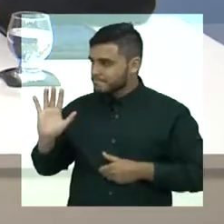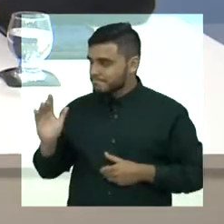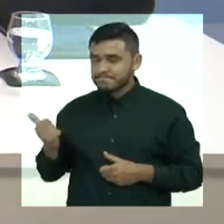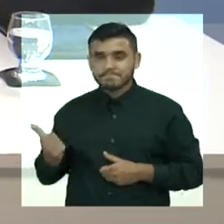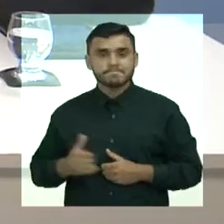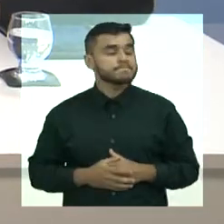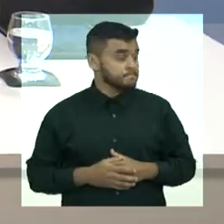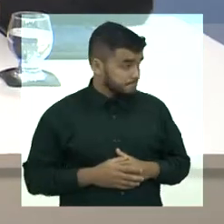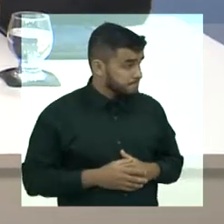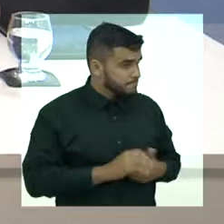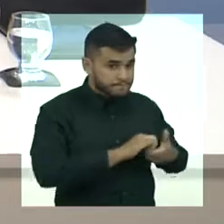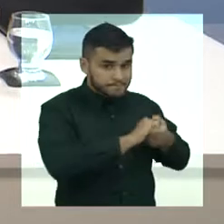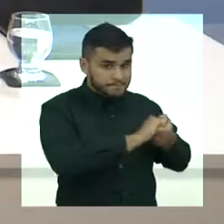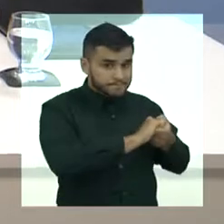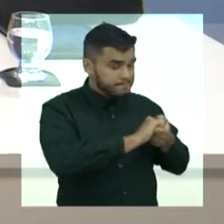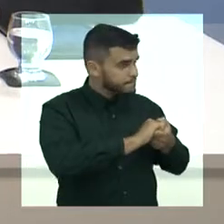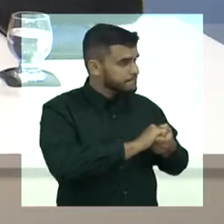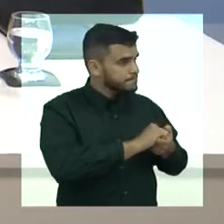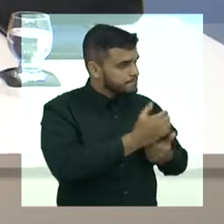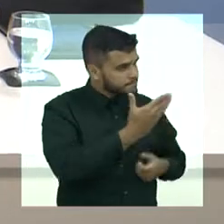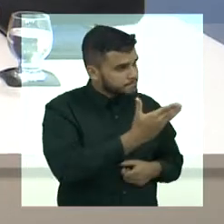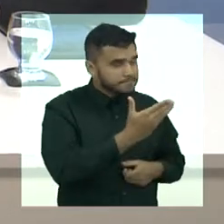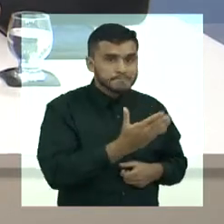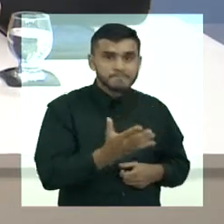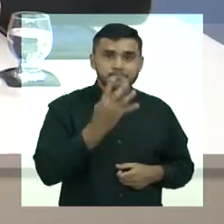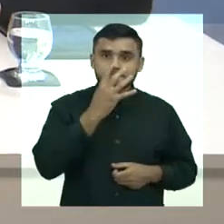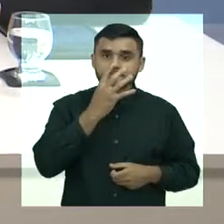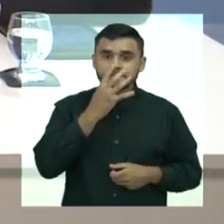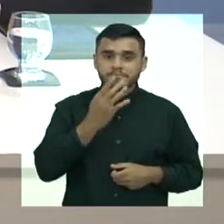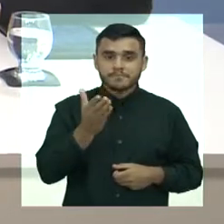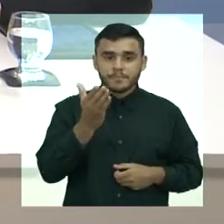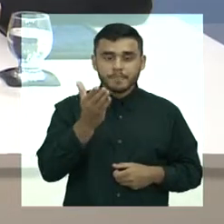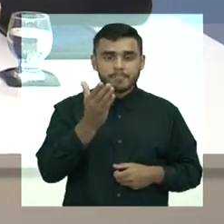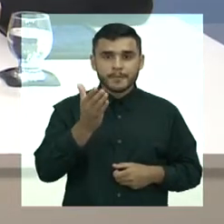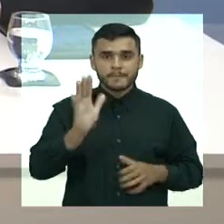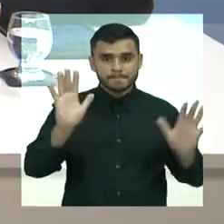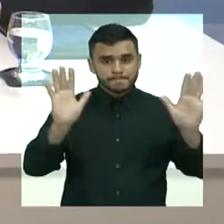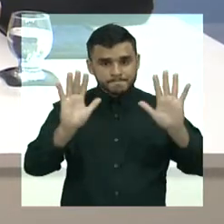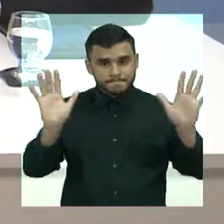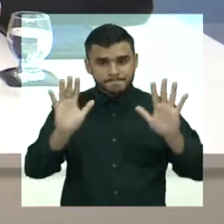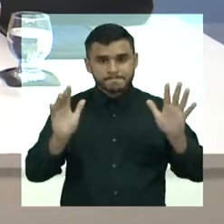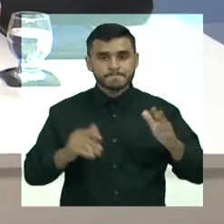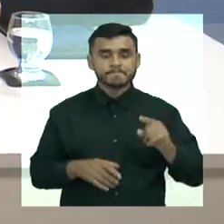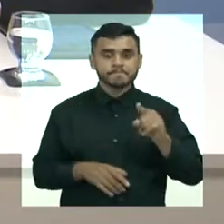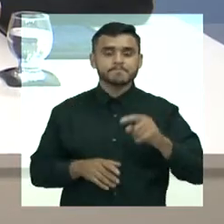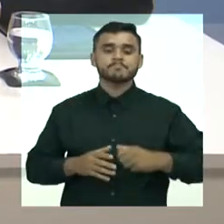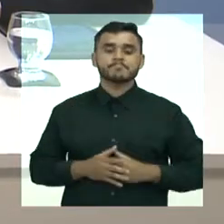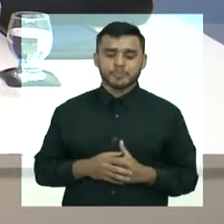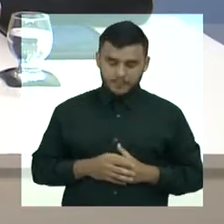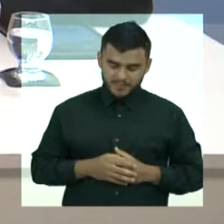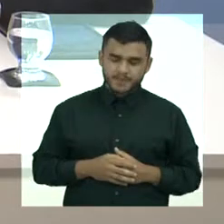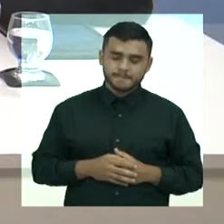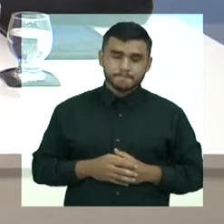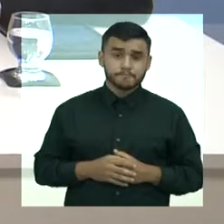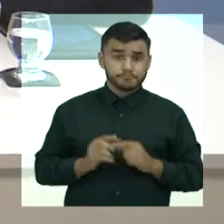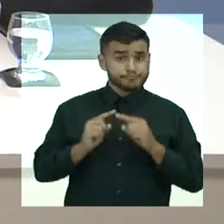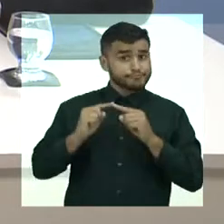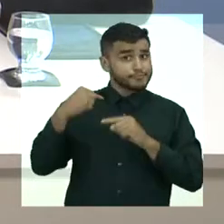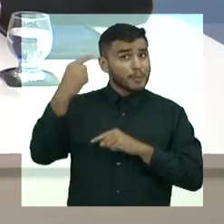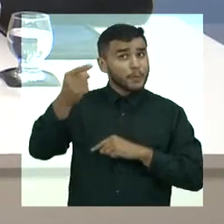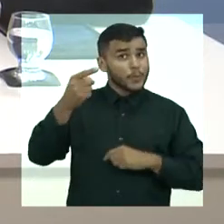A você, telespectador. Luiz Cláudio, até a próxima. A gente vai na próxima